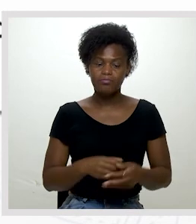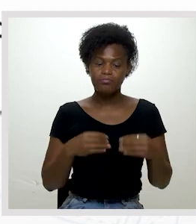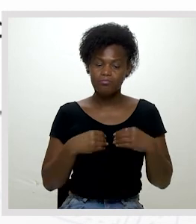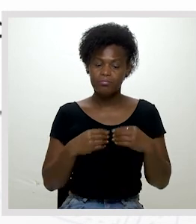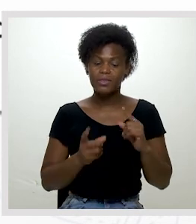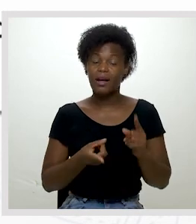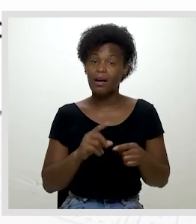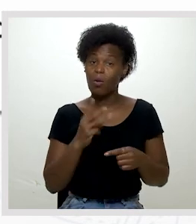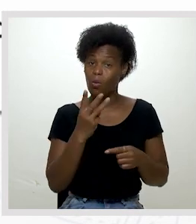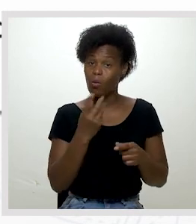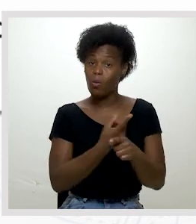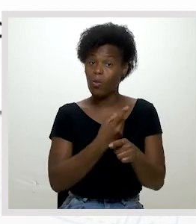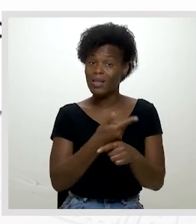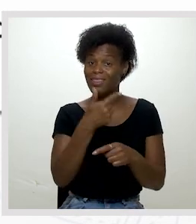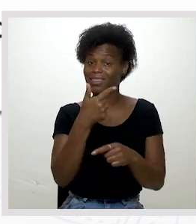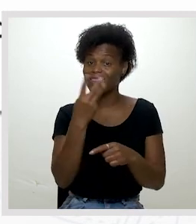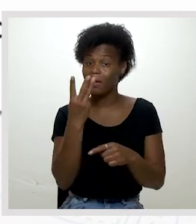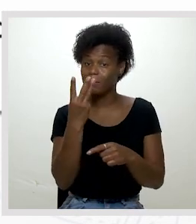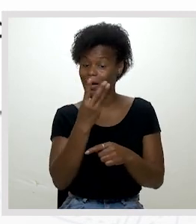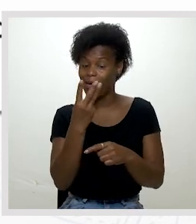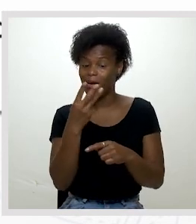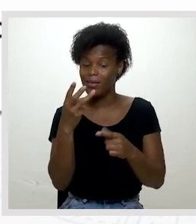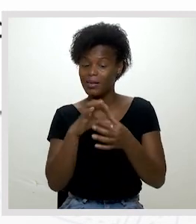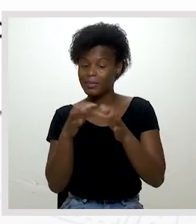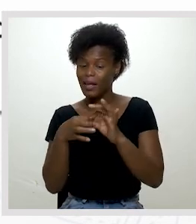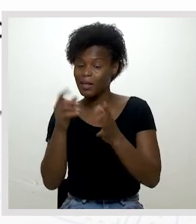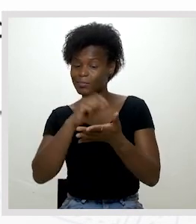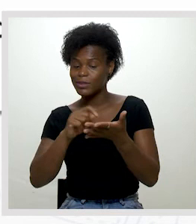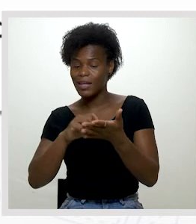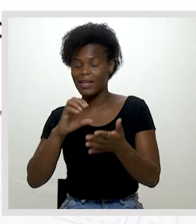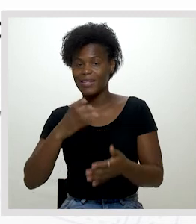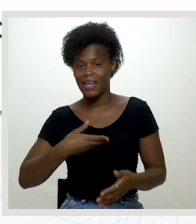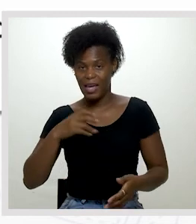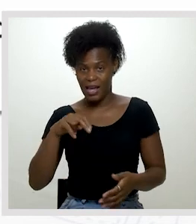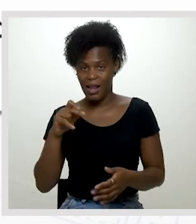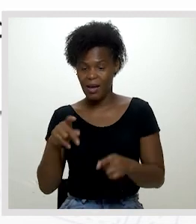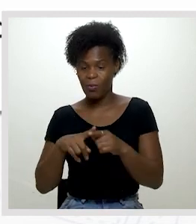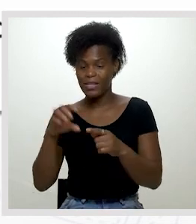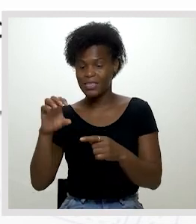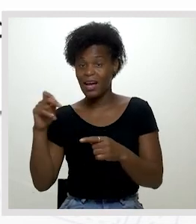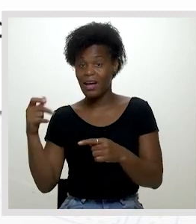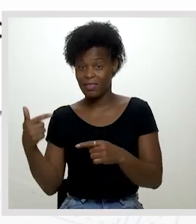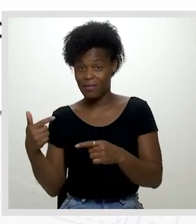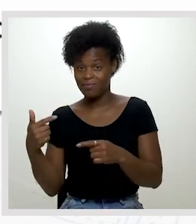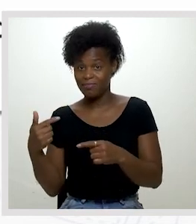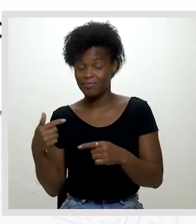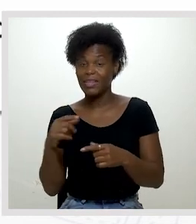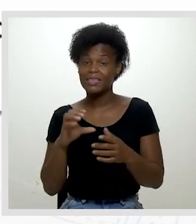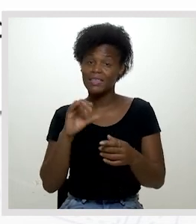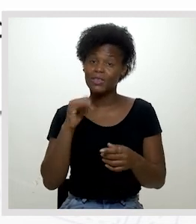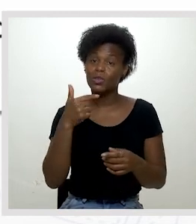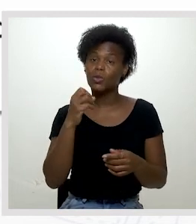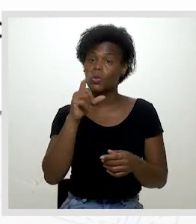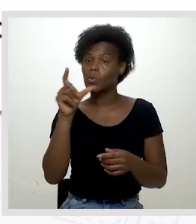um tripleto da cadeia transcrita de DNA é CAT, ou seja, é